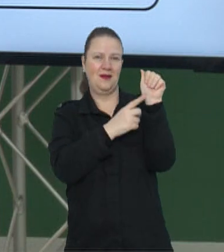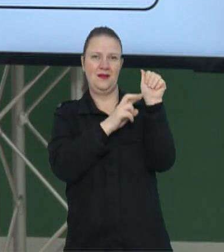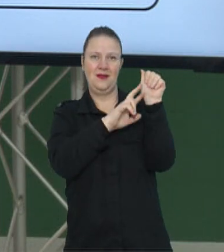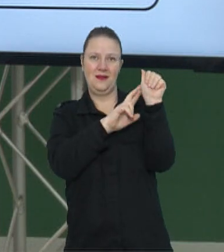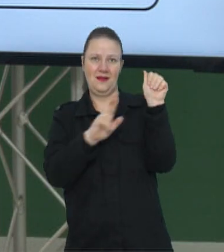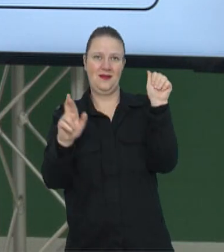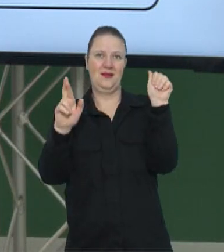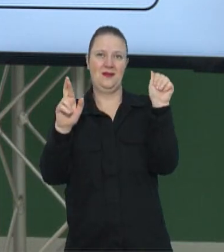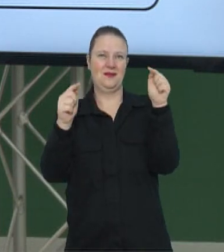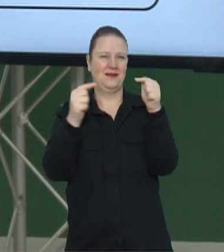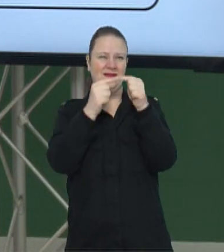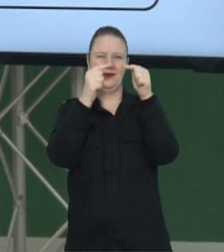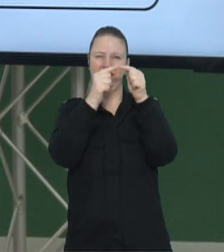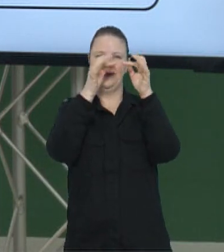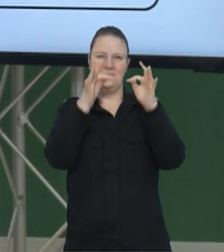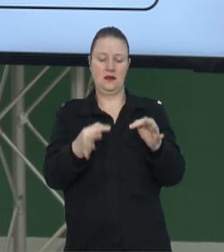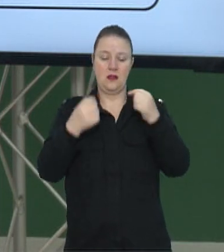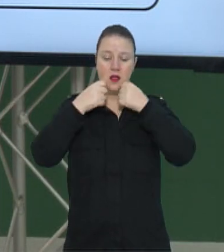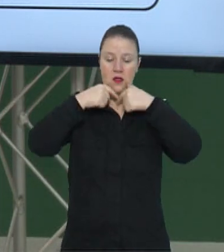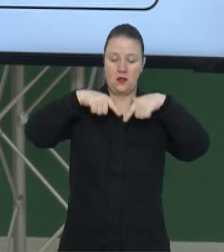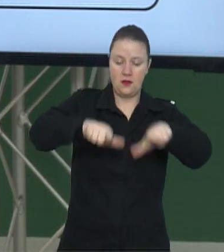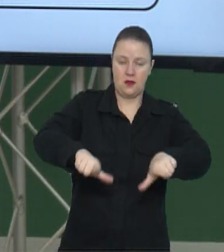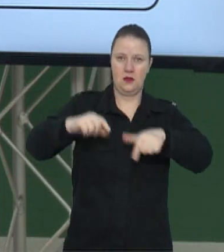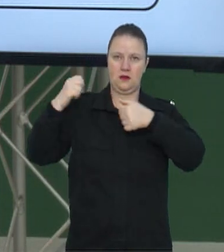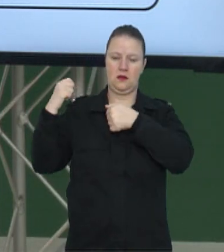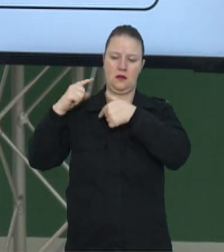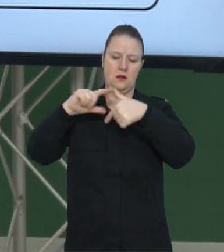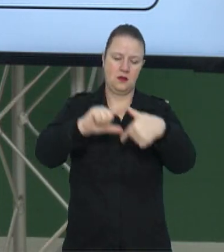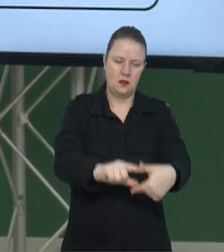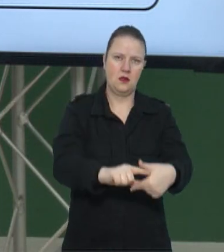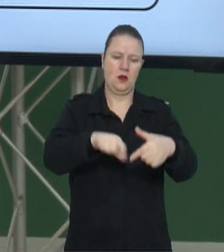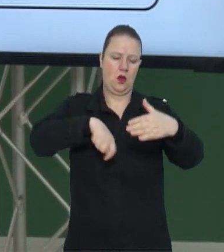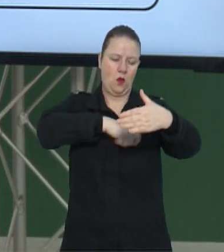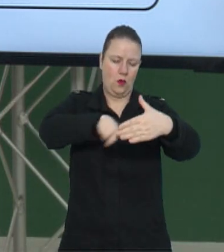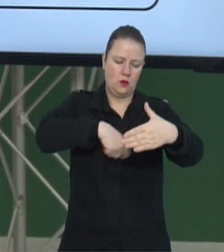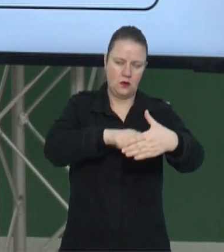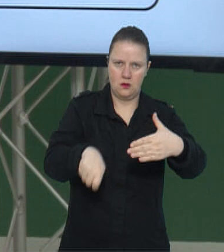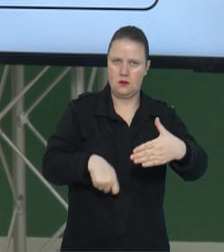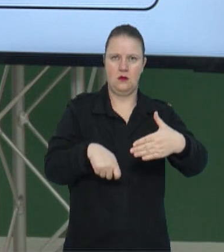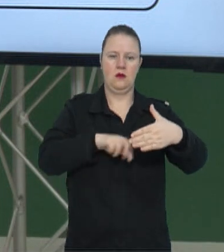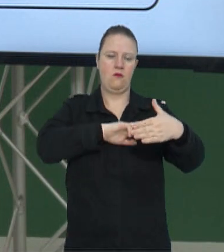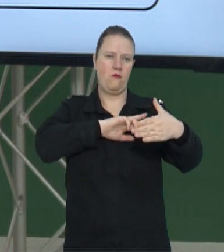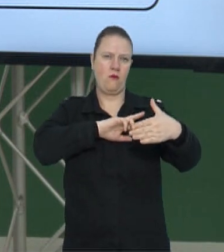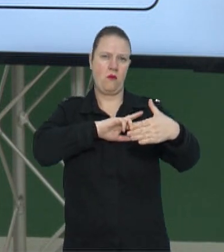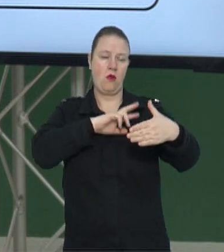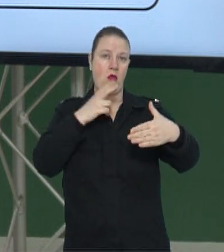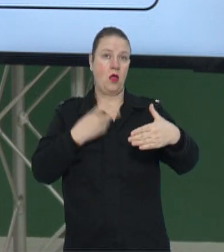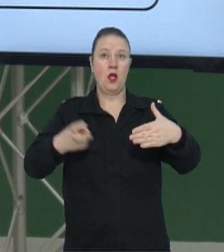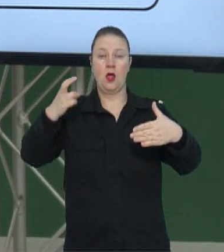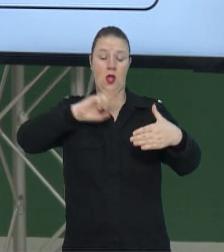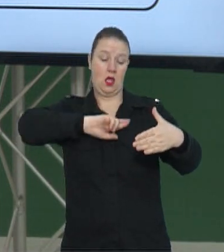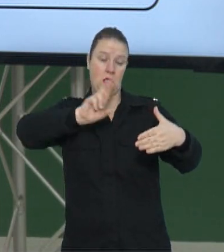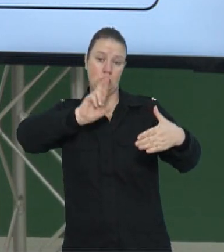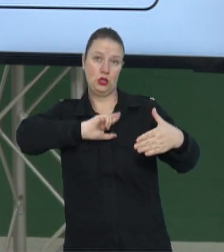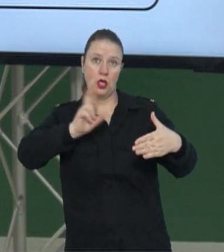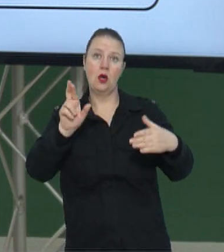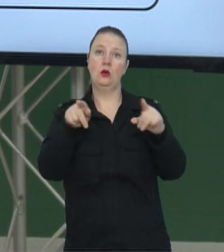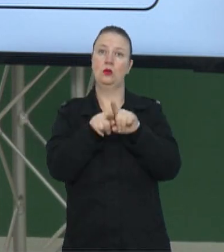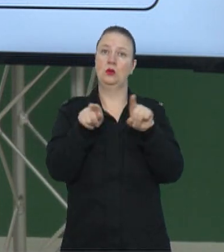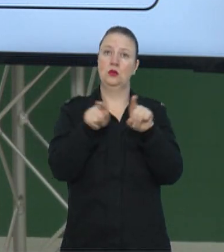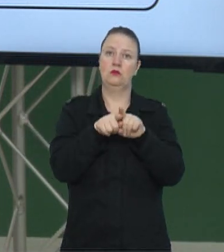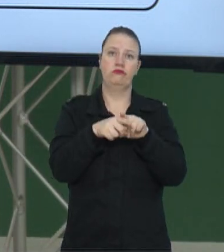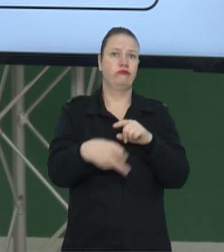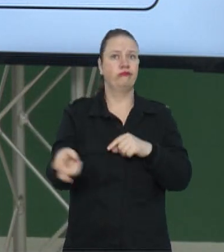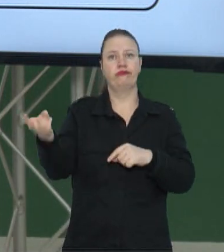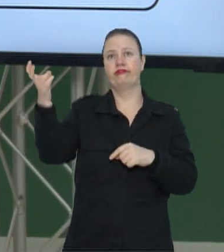para nós. A linguagem, as tradições, a culinária, a religião, os costumes. Tudo isso reflete essa